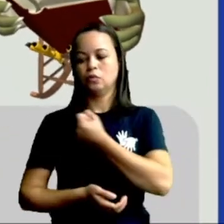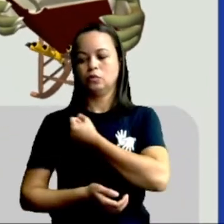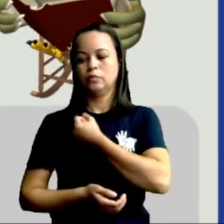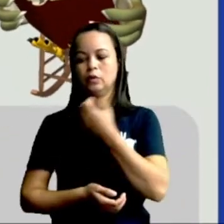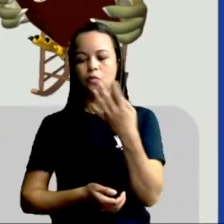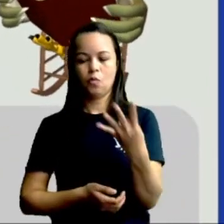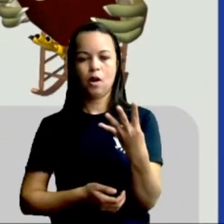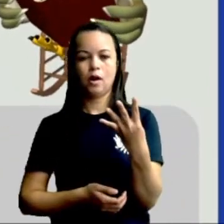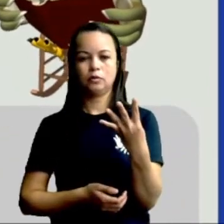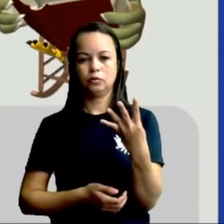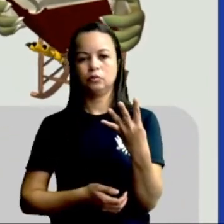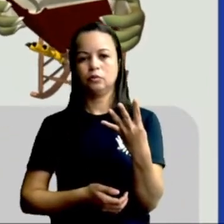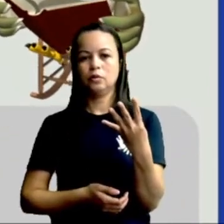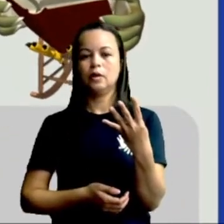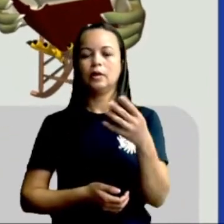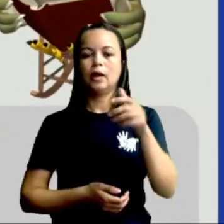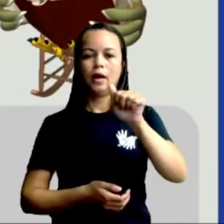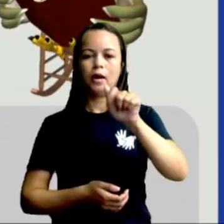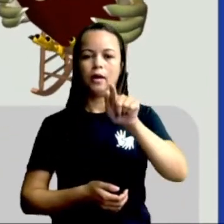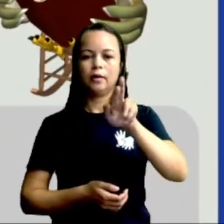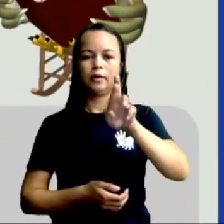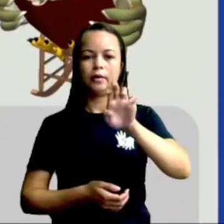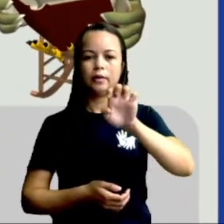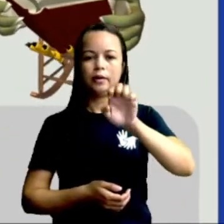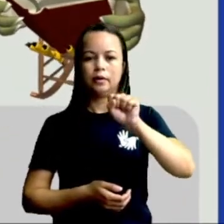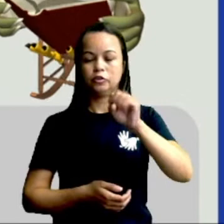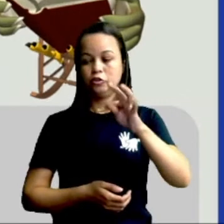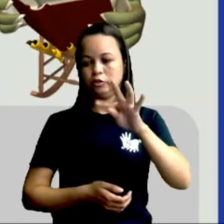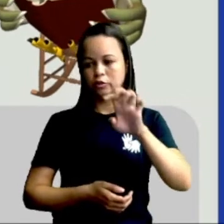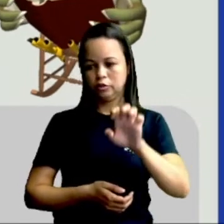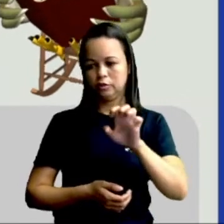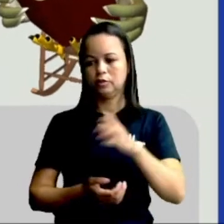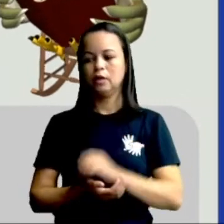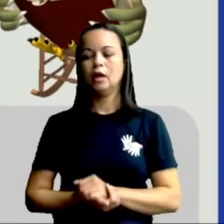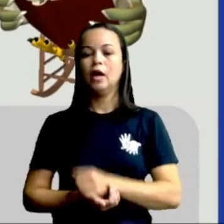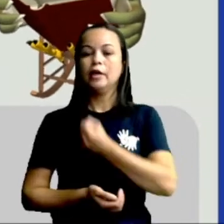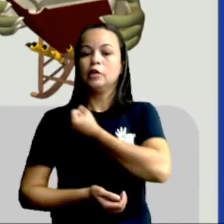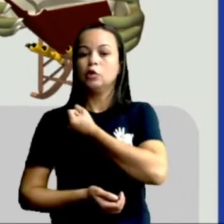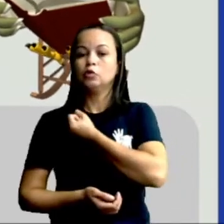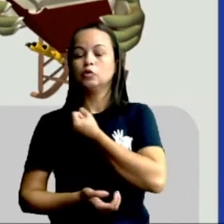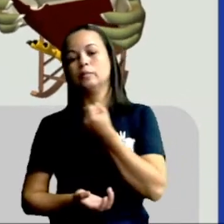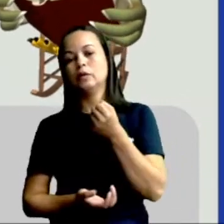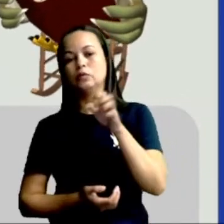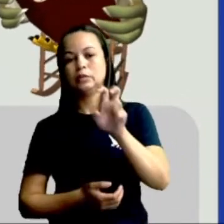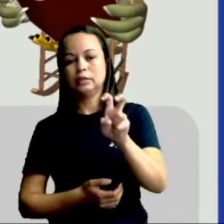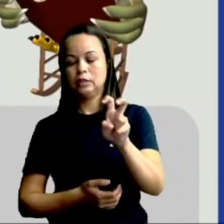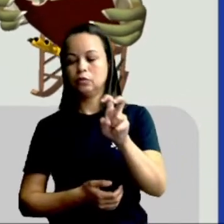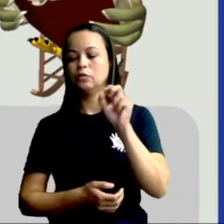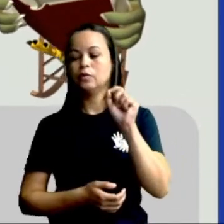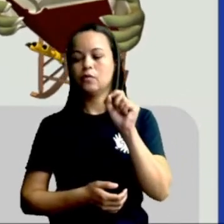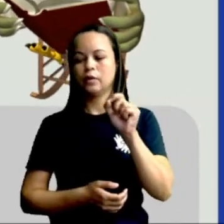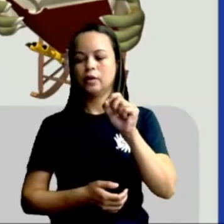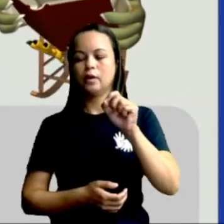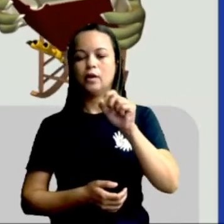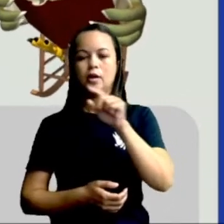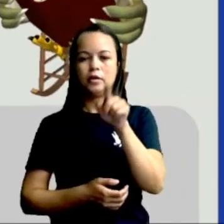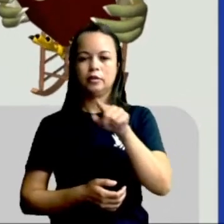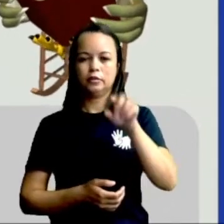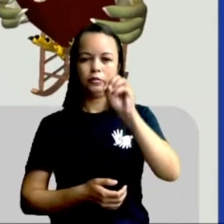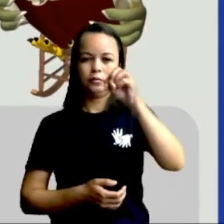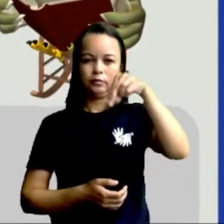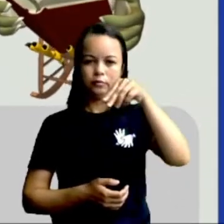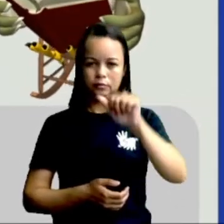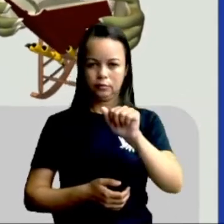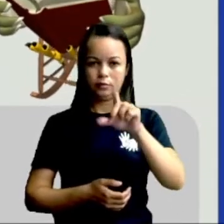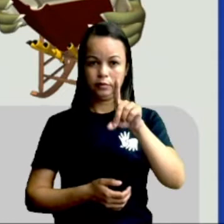é o agreste. E o número 5, né, que é a zona da mata, tá